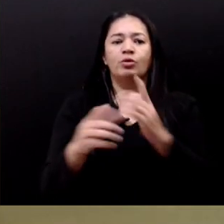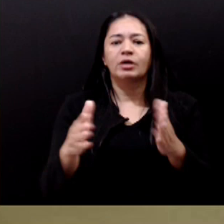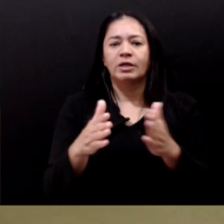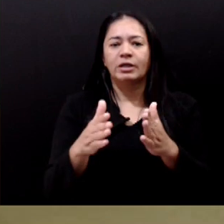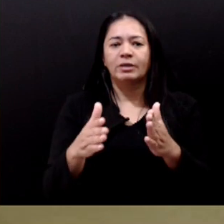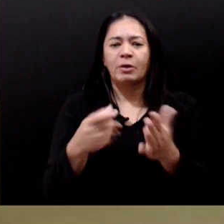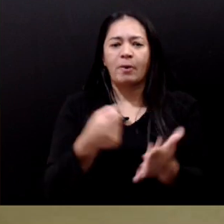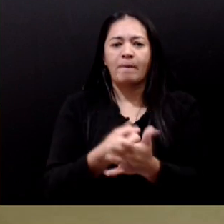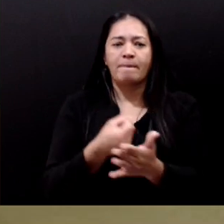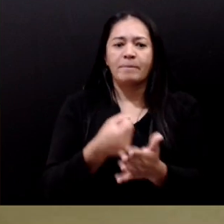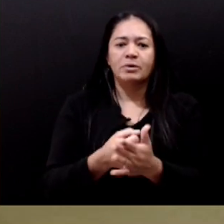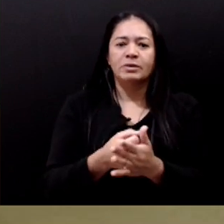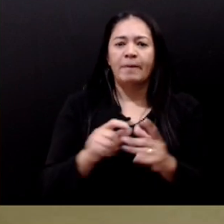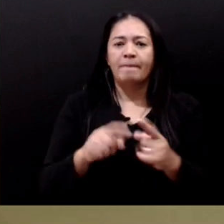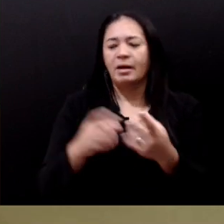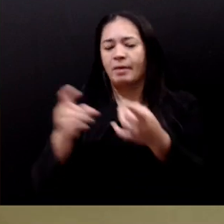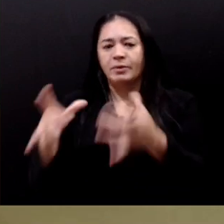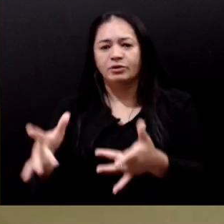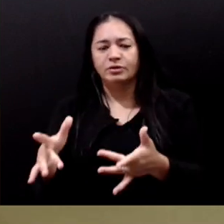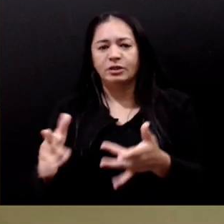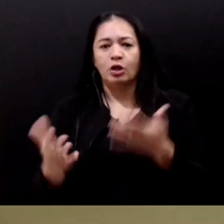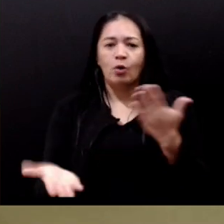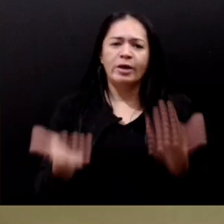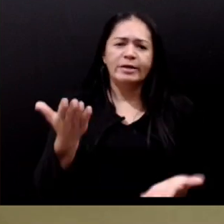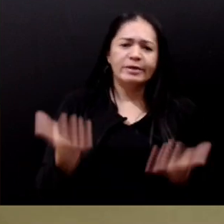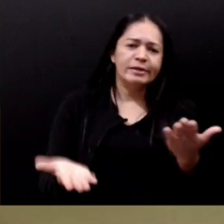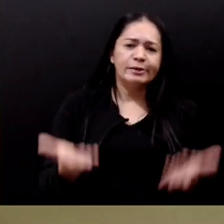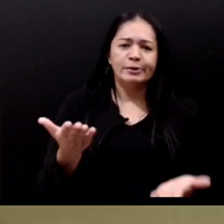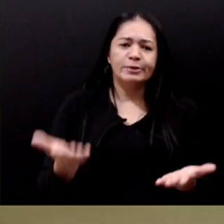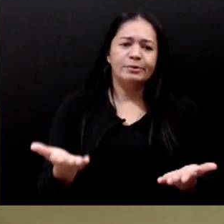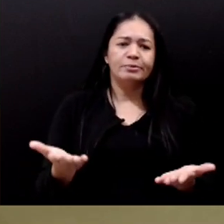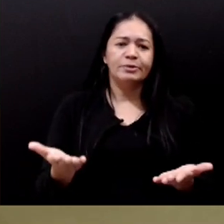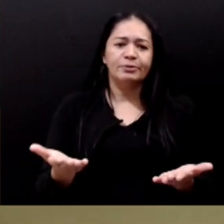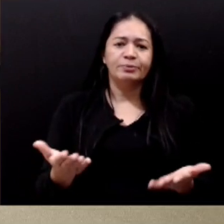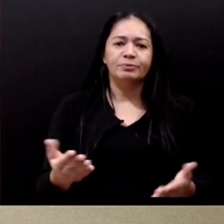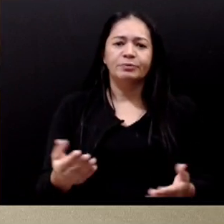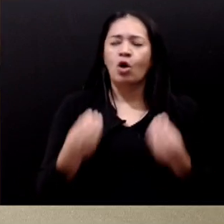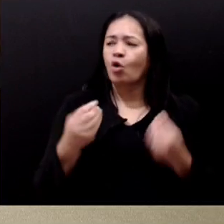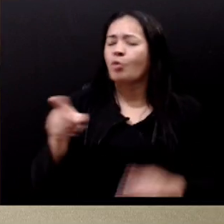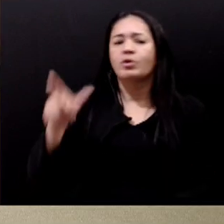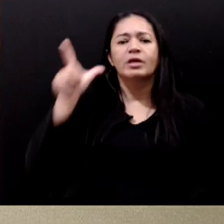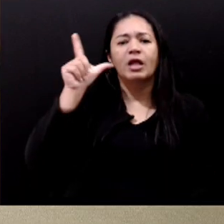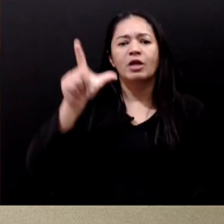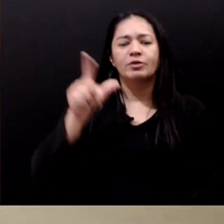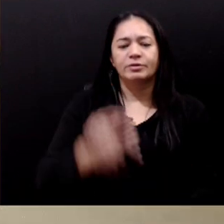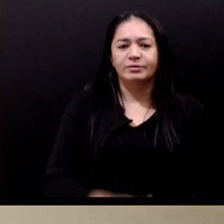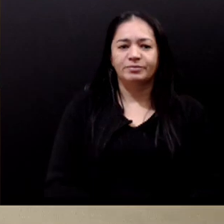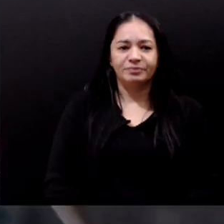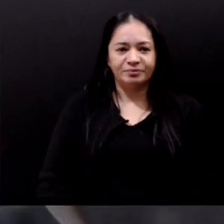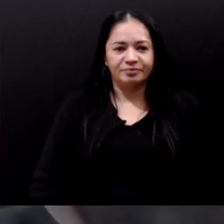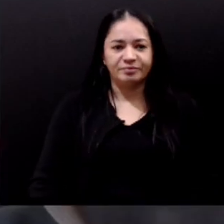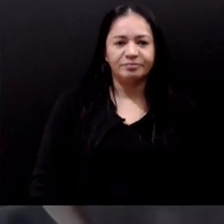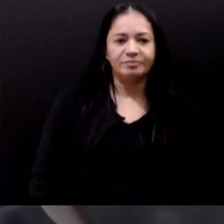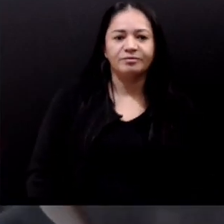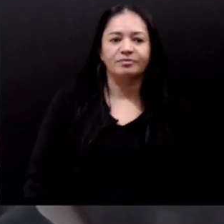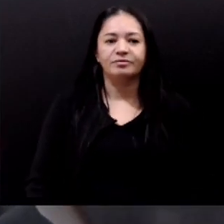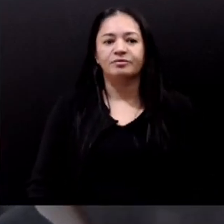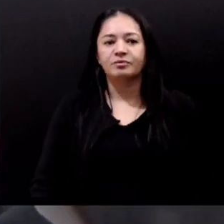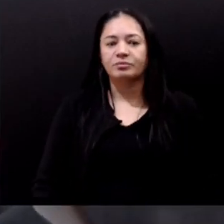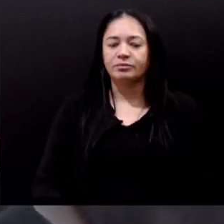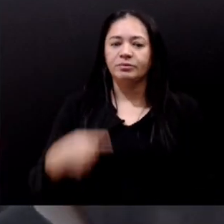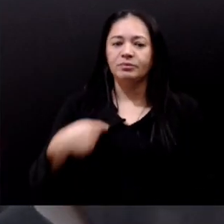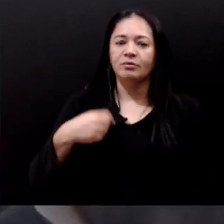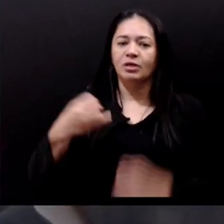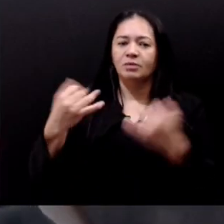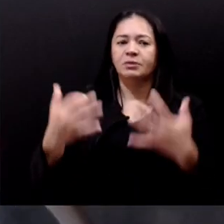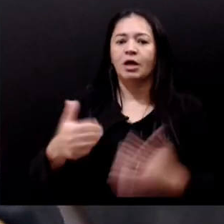nem abandono? Precisa encontrar um meio termo, a Cláudia está pedindo, Jéssica, ajuda a gente. Uhum. Eu diria que a primeira coisa é desconstruir